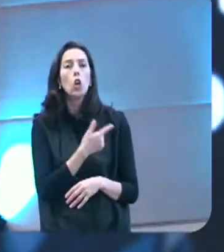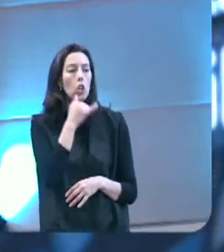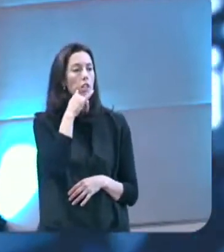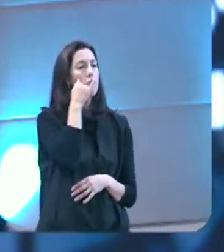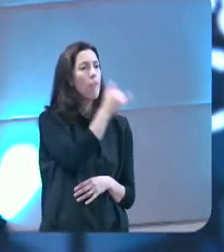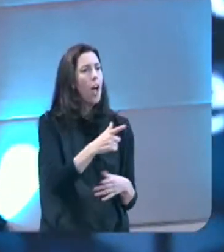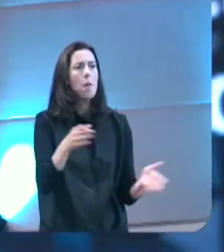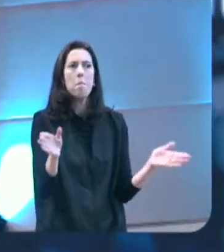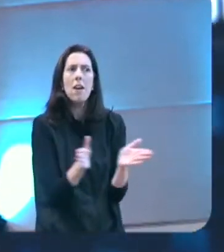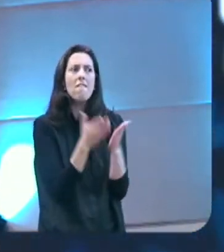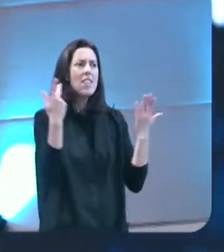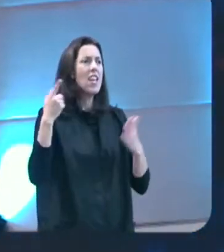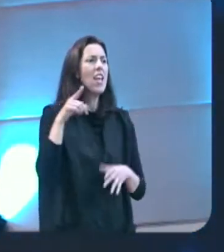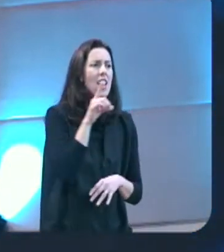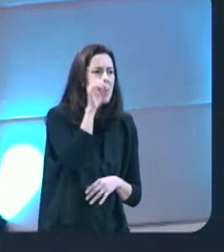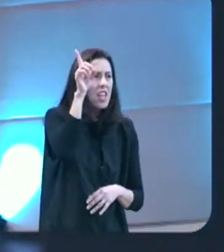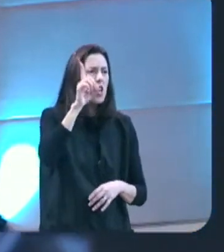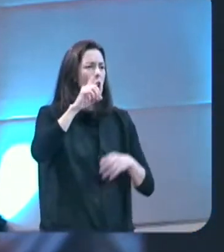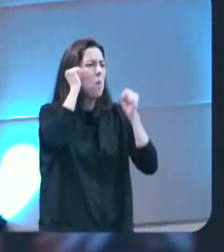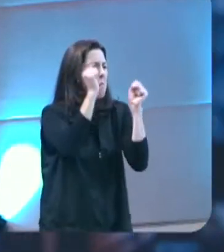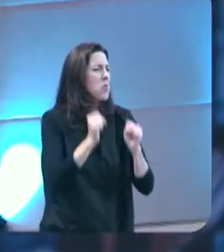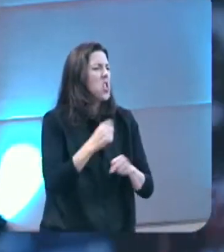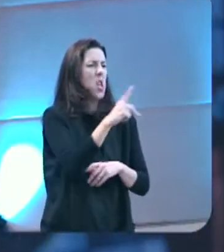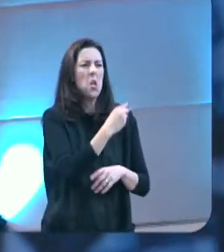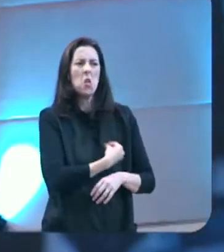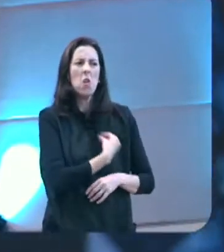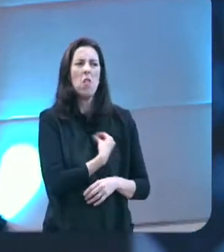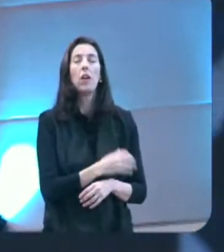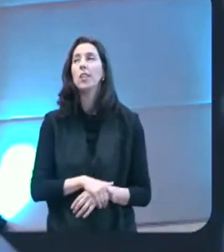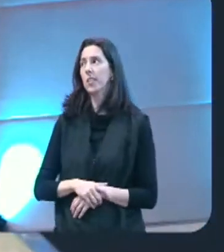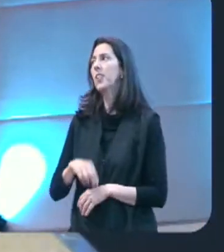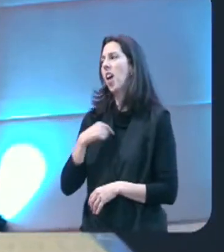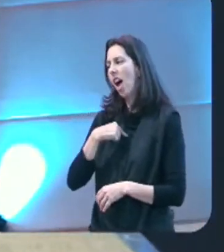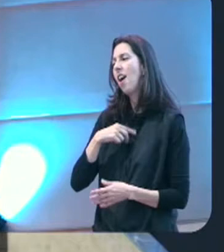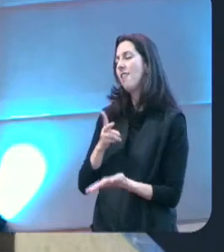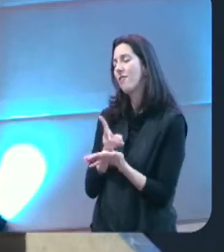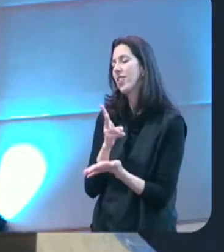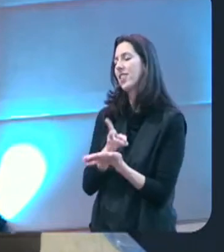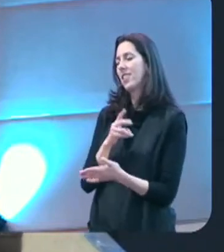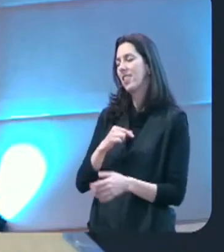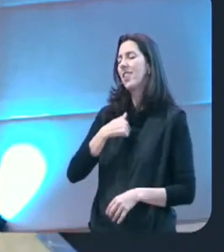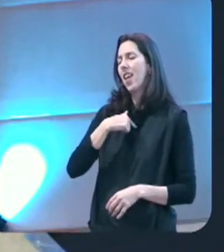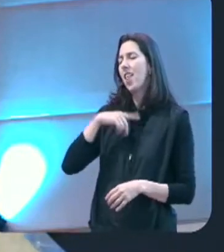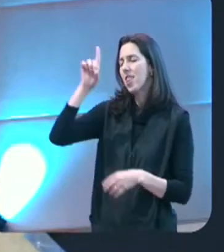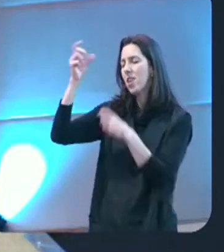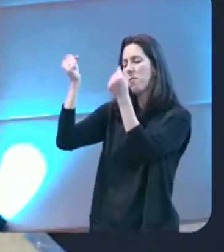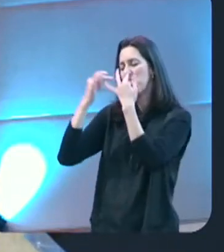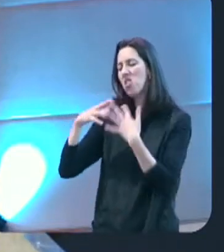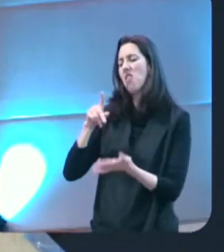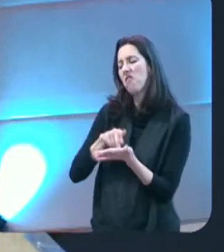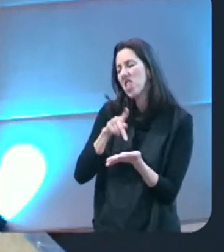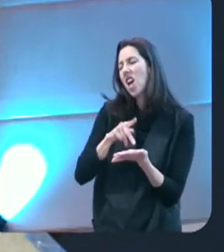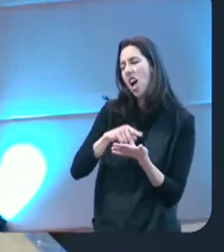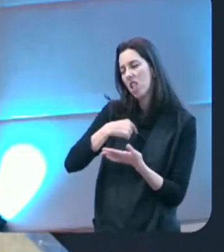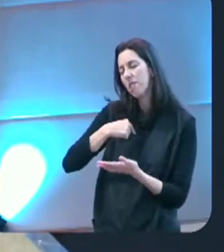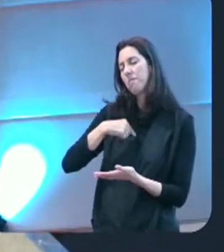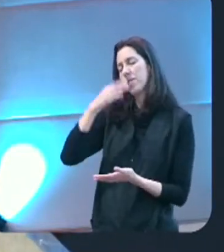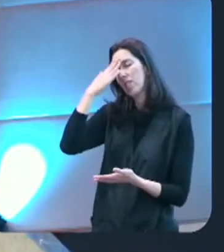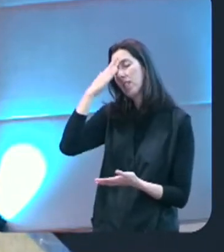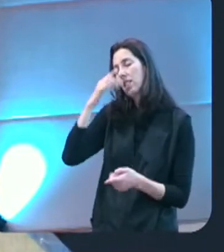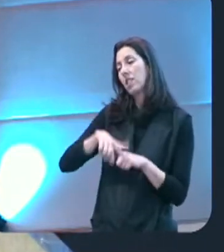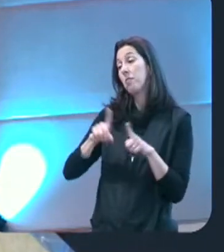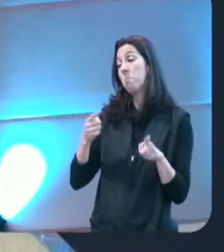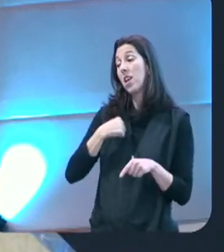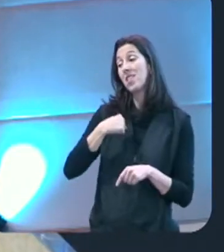a pessoa até reconhece esse poder, mas quer continuar com a sua vida longe de Deus. Alguns casos acontecem